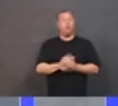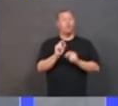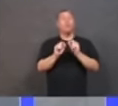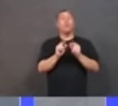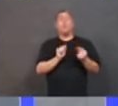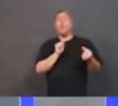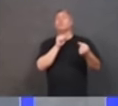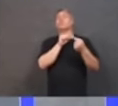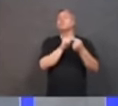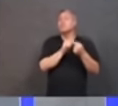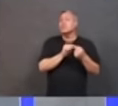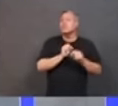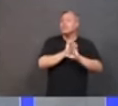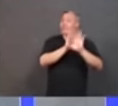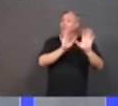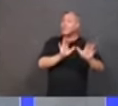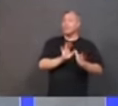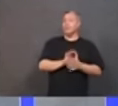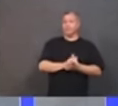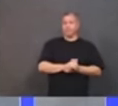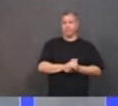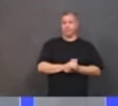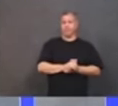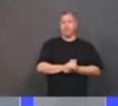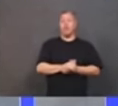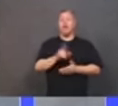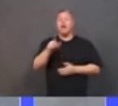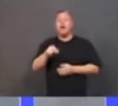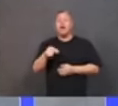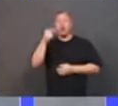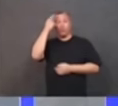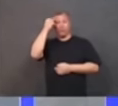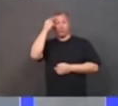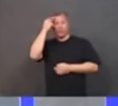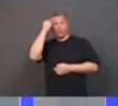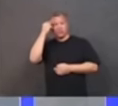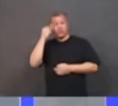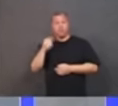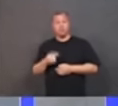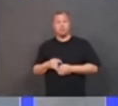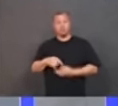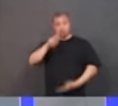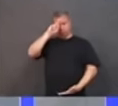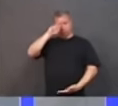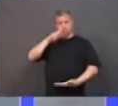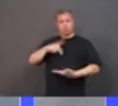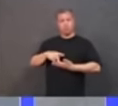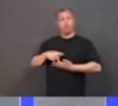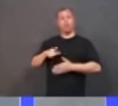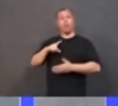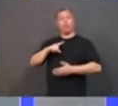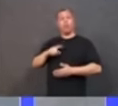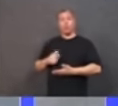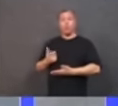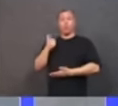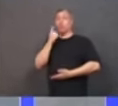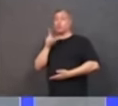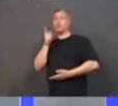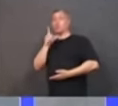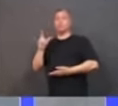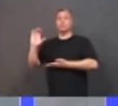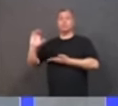objetivo que as universidades busquem a sua autossustentação ou sustentabilidade financeira,